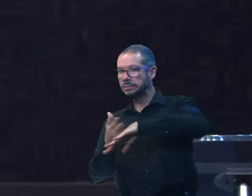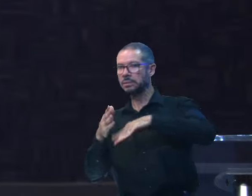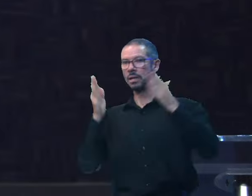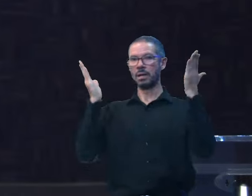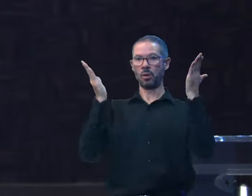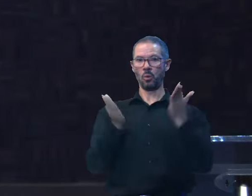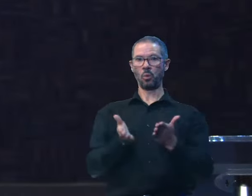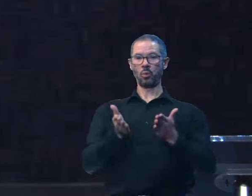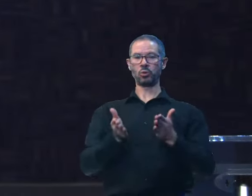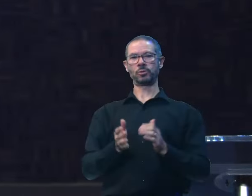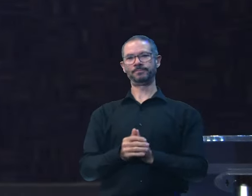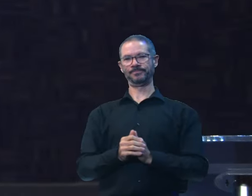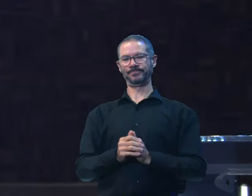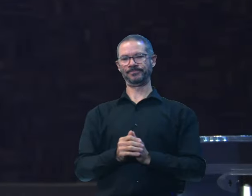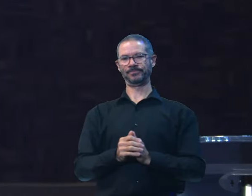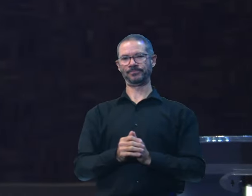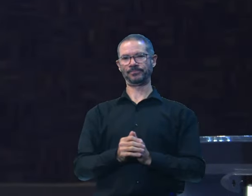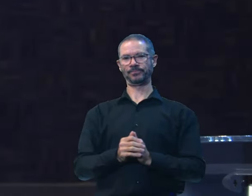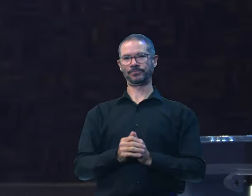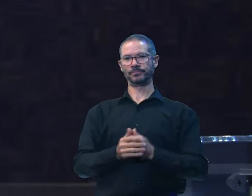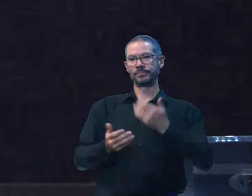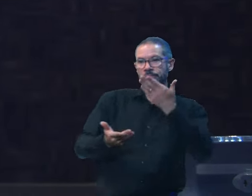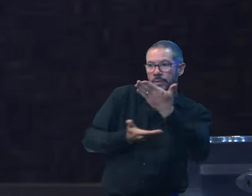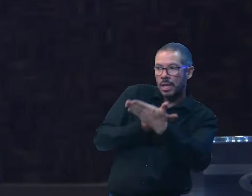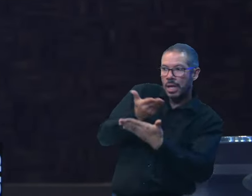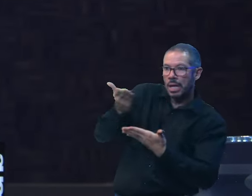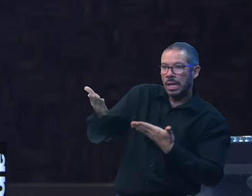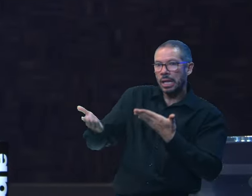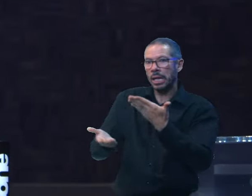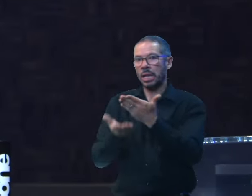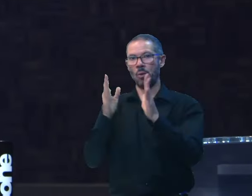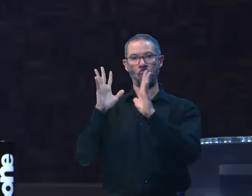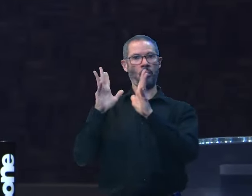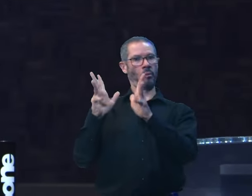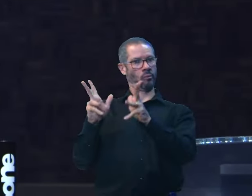vamos falar sobre santidade nos relacionamentos.